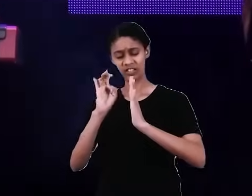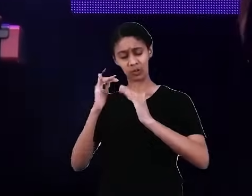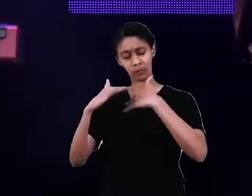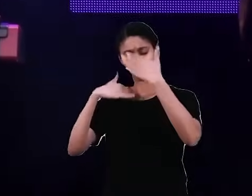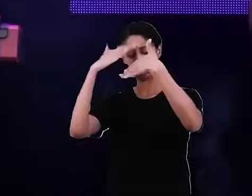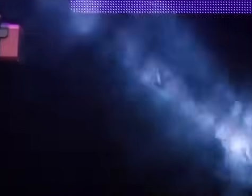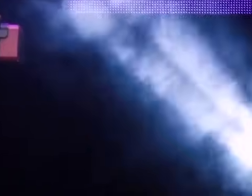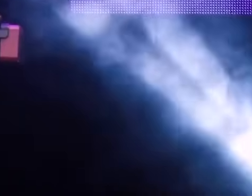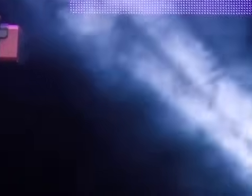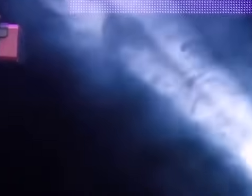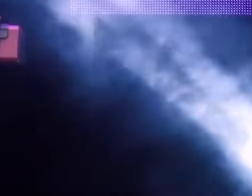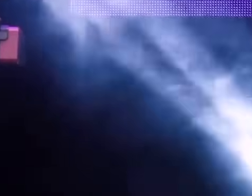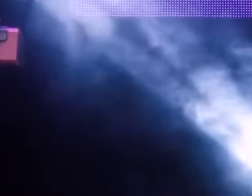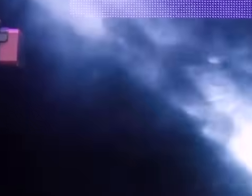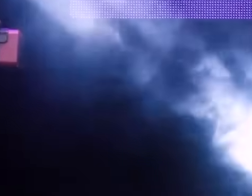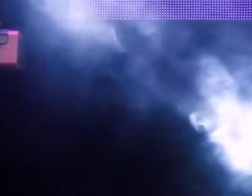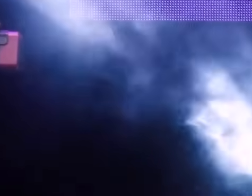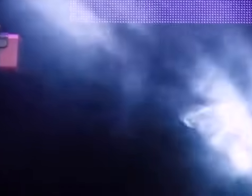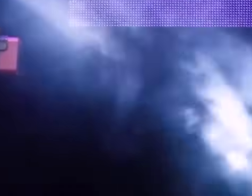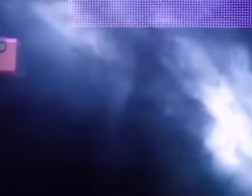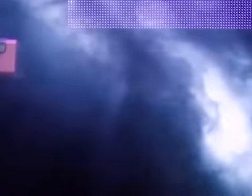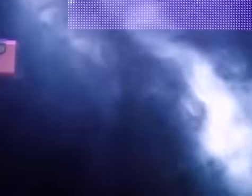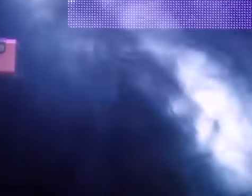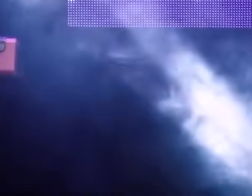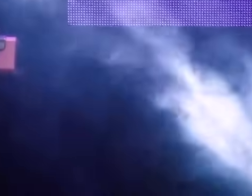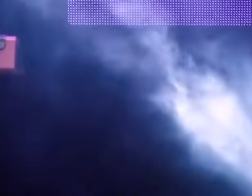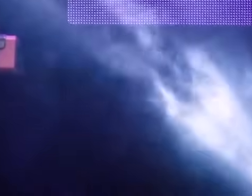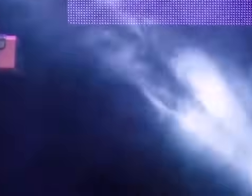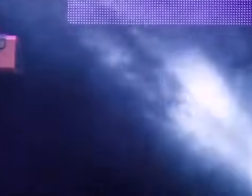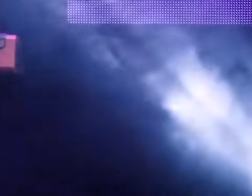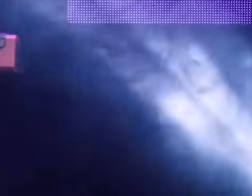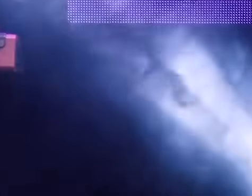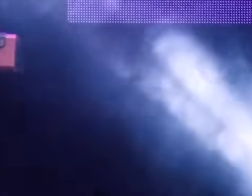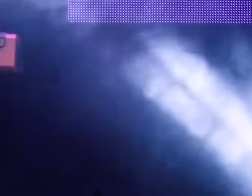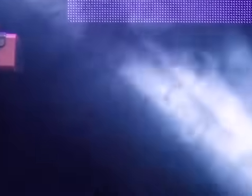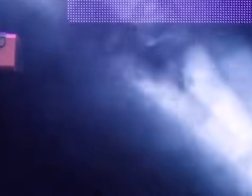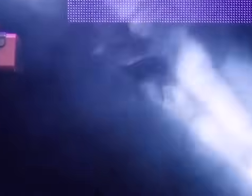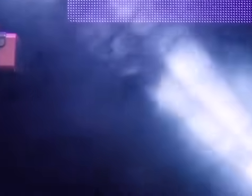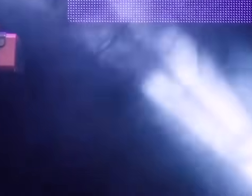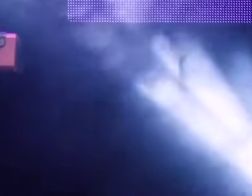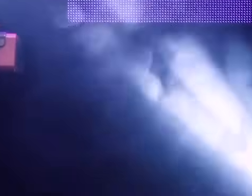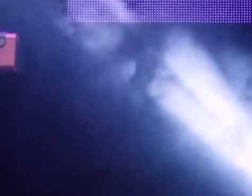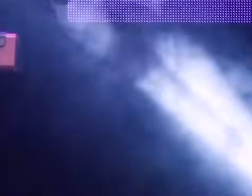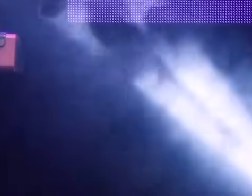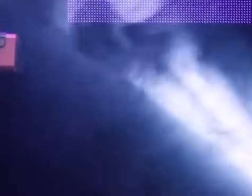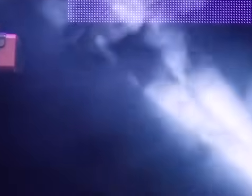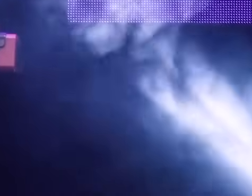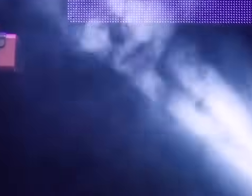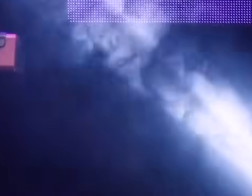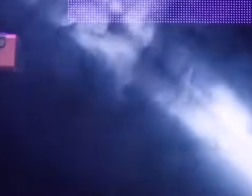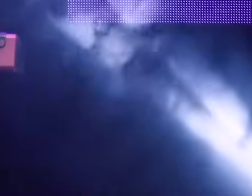chegar o momento em que a situação será resolvida. E que em nome de Jesus